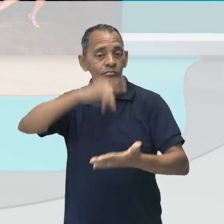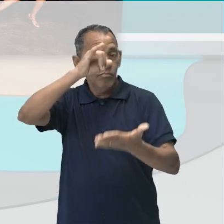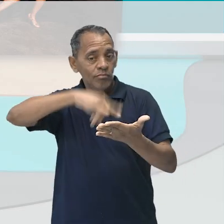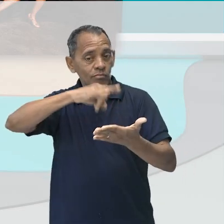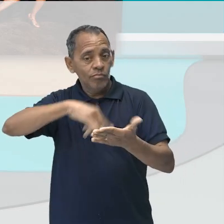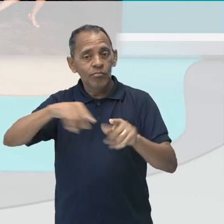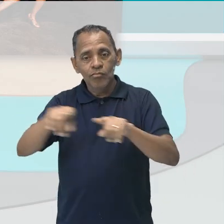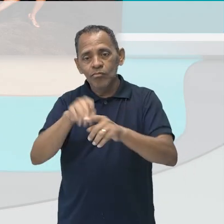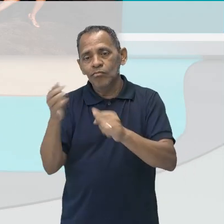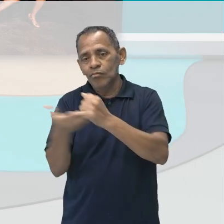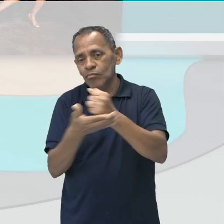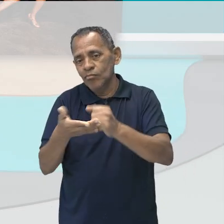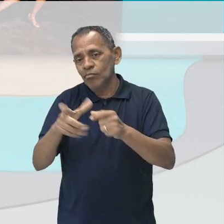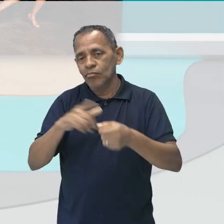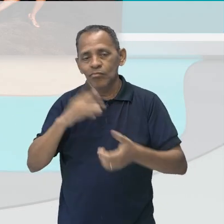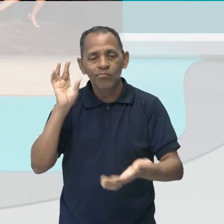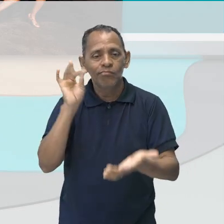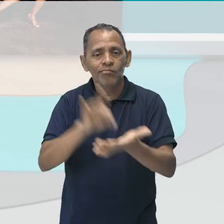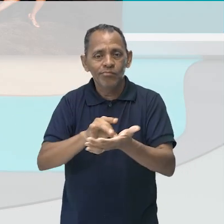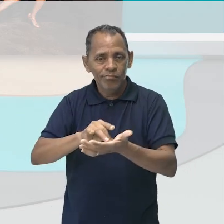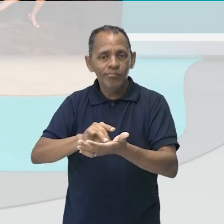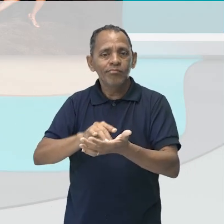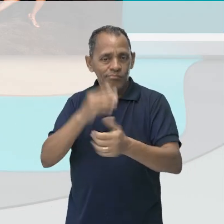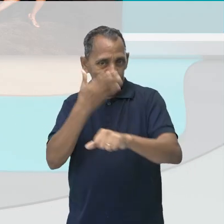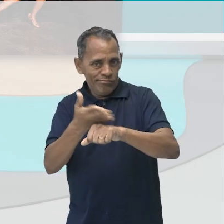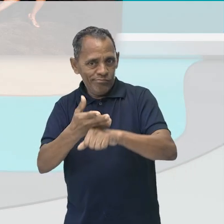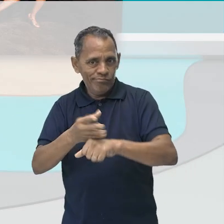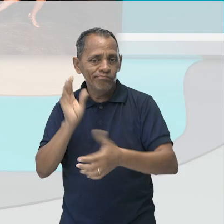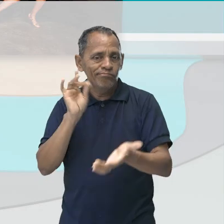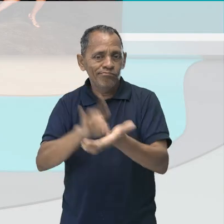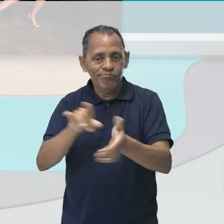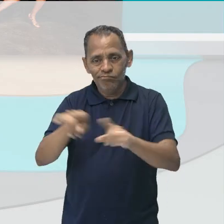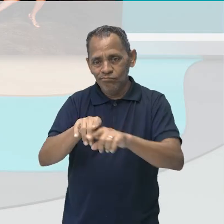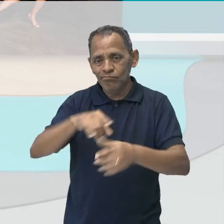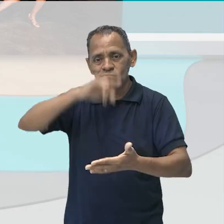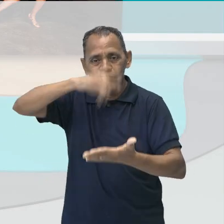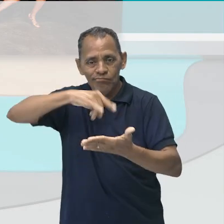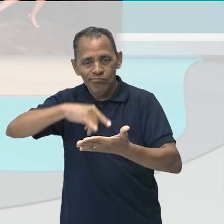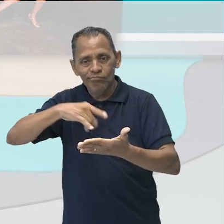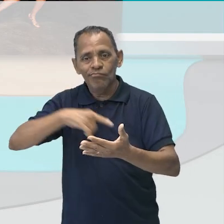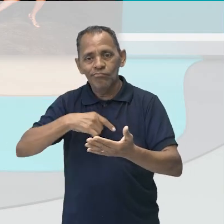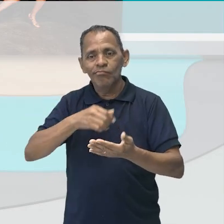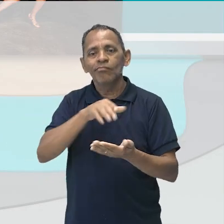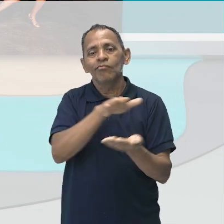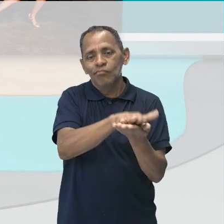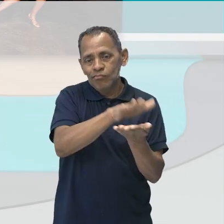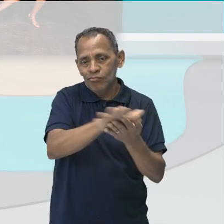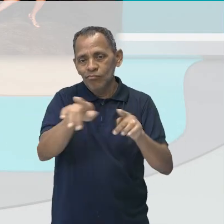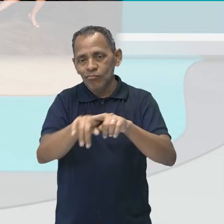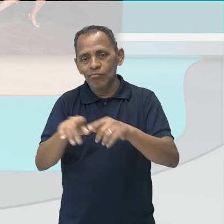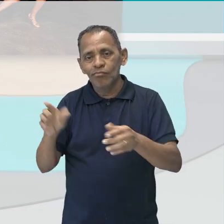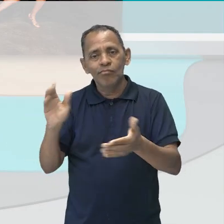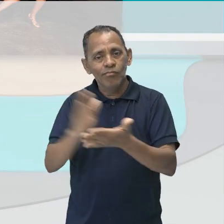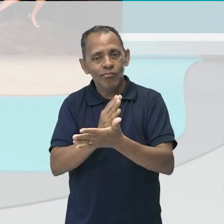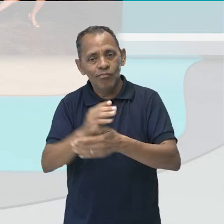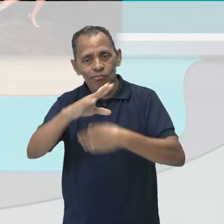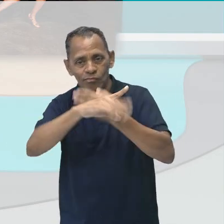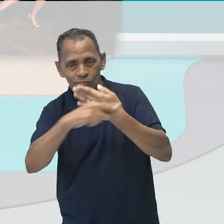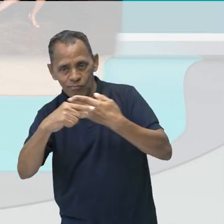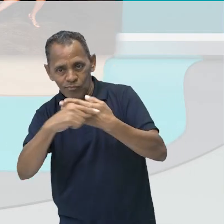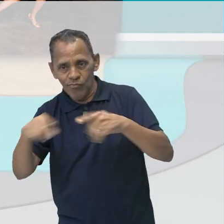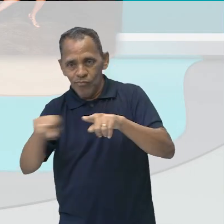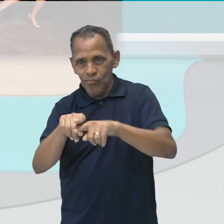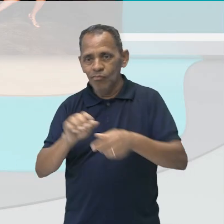teatro documentário ele é baseado em eventos reais e informações documentadas, como as obras de Augusto Boal, e o teatro